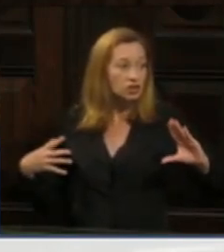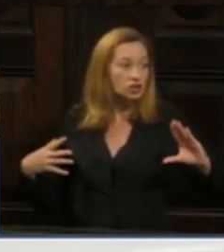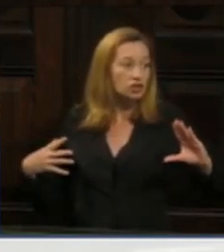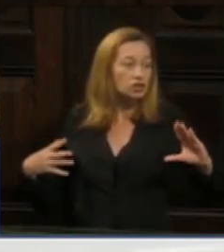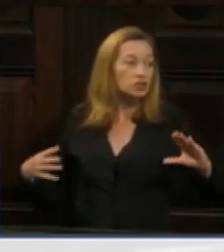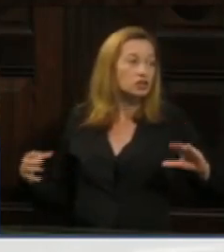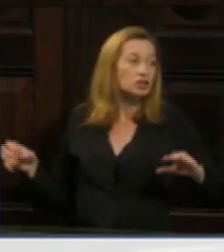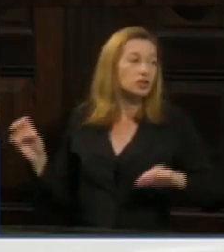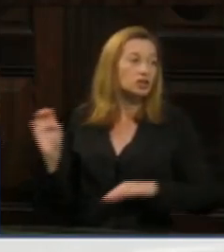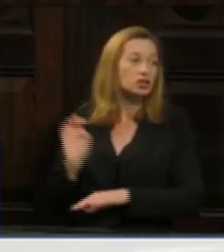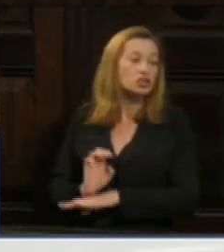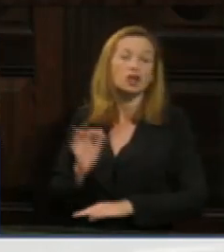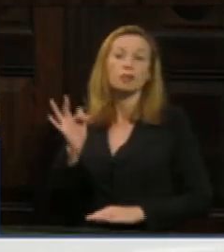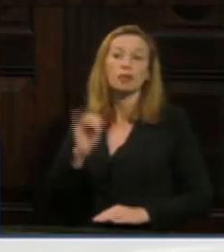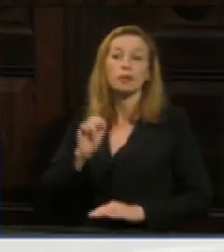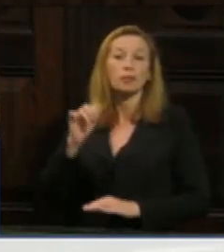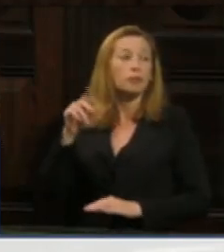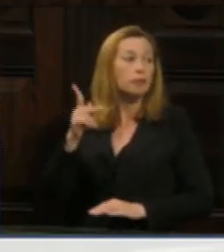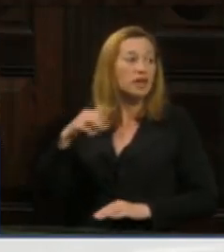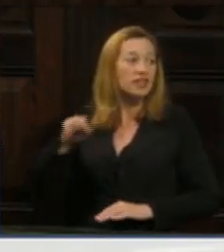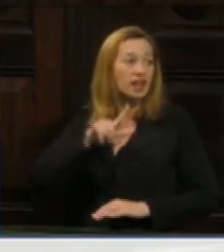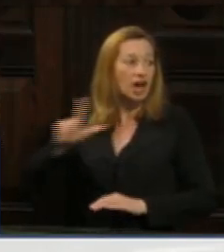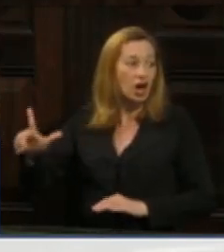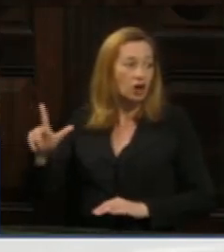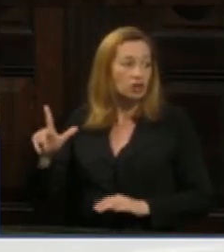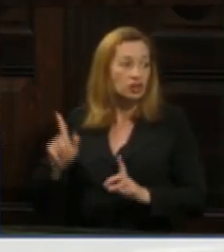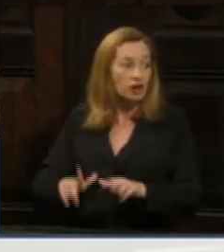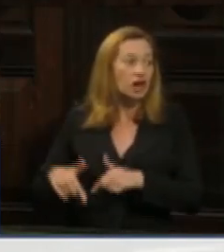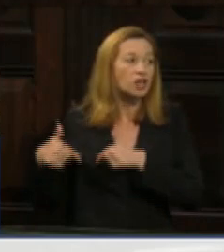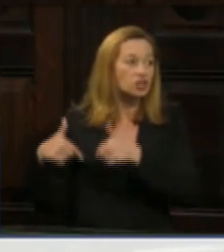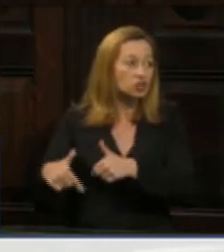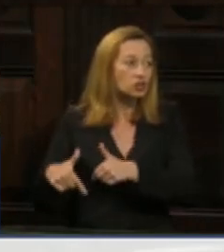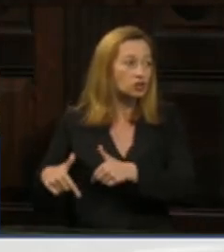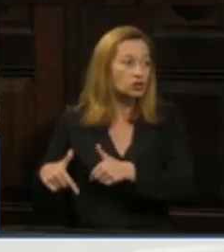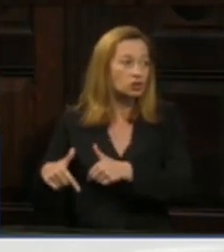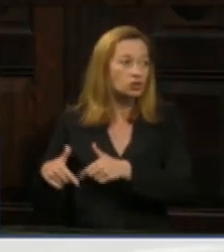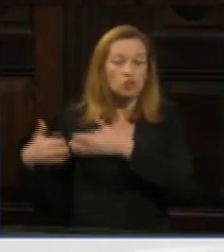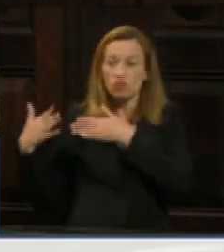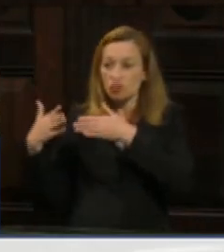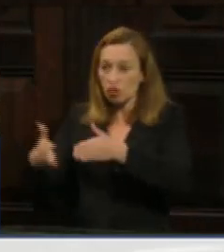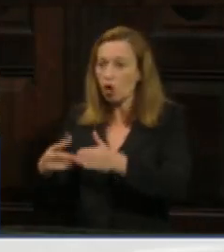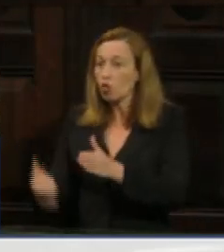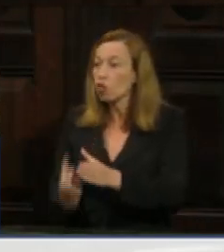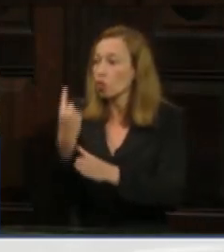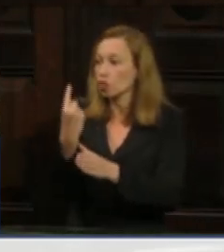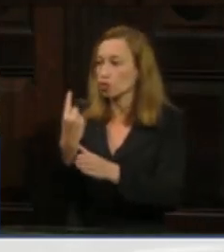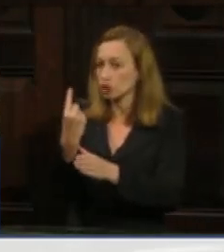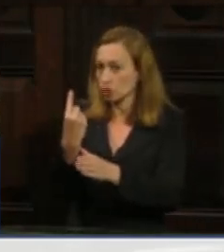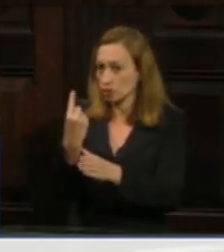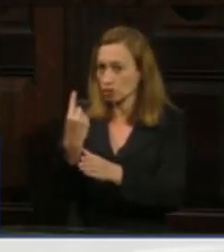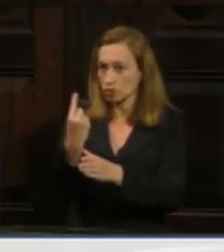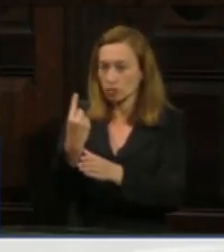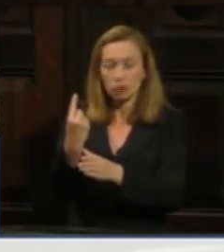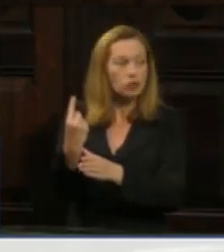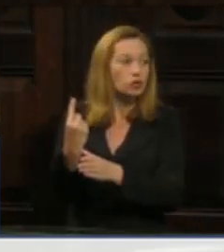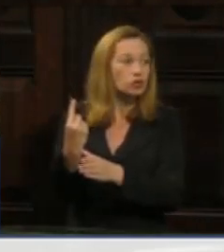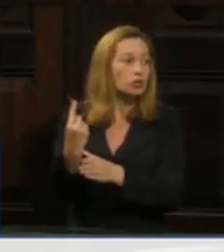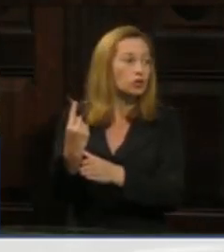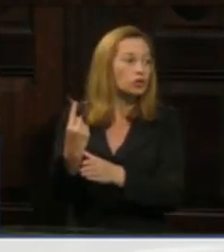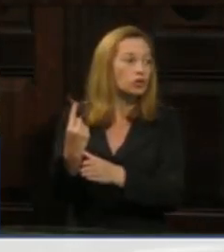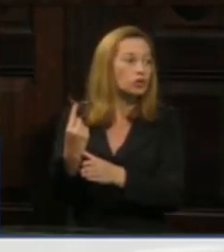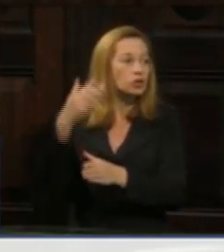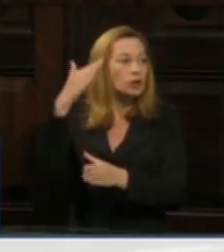quero aqui endossar o que disseram Luiz Paulo, Conte, Vossa Excelência, o Anderson, Paulo Ramos, e o que